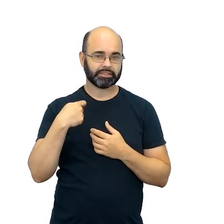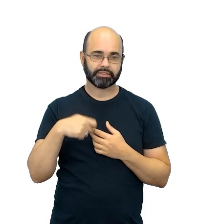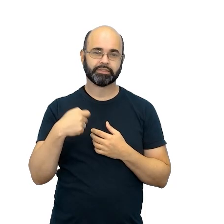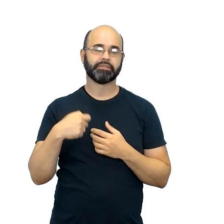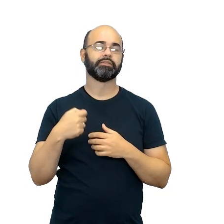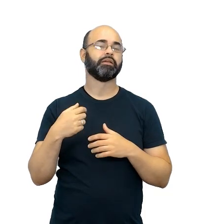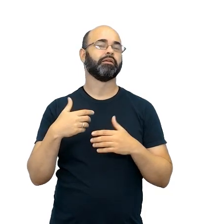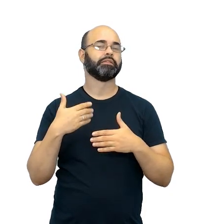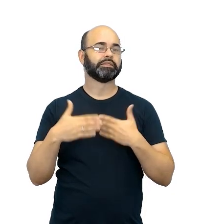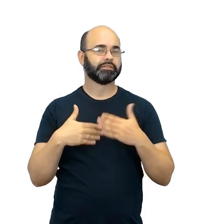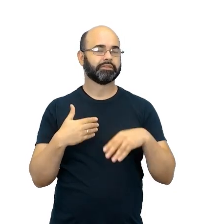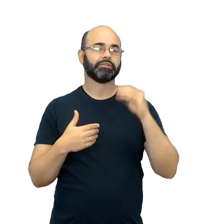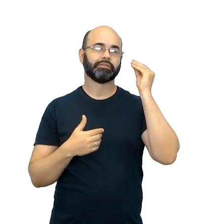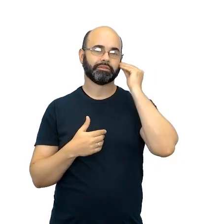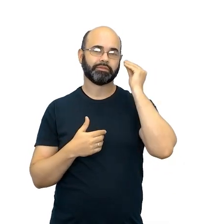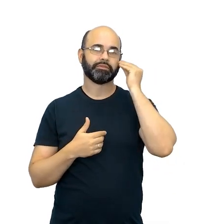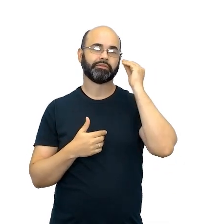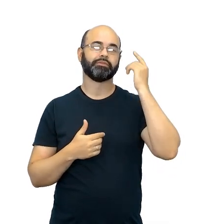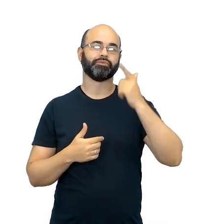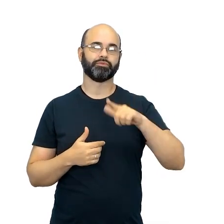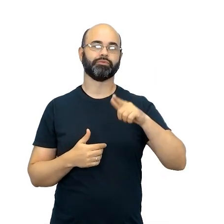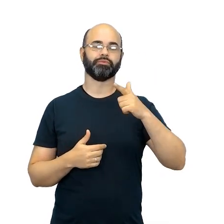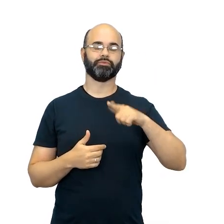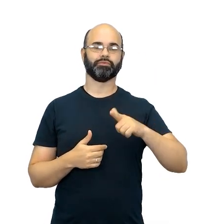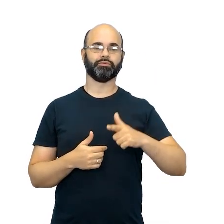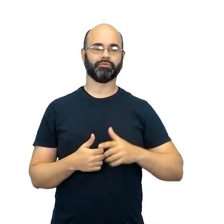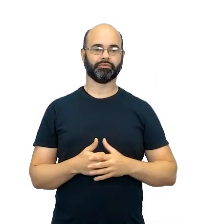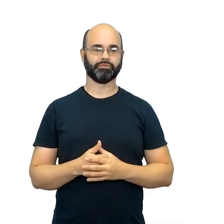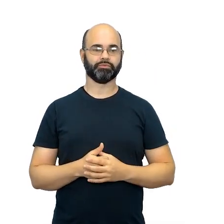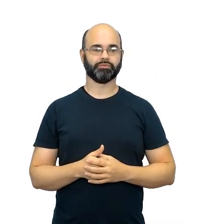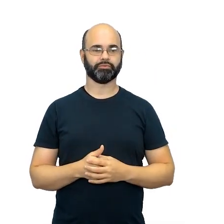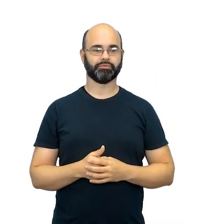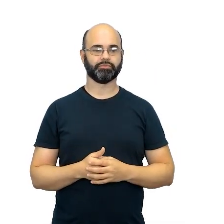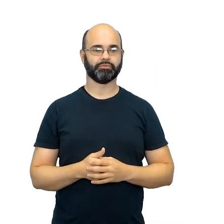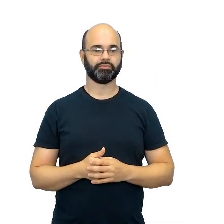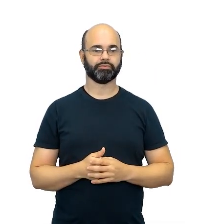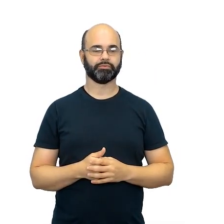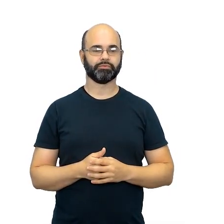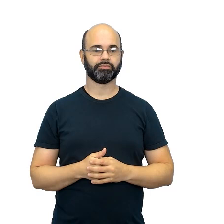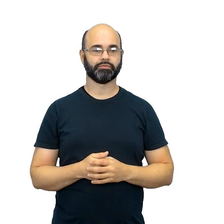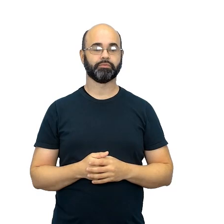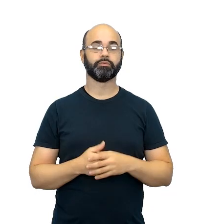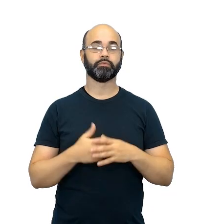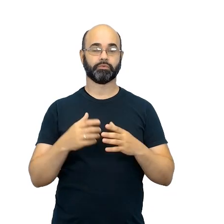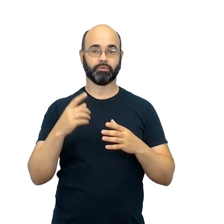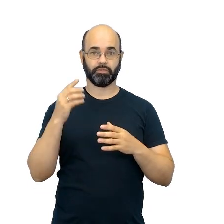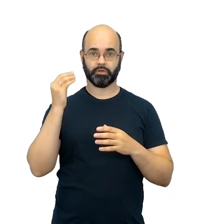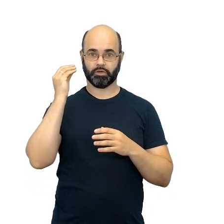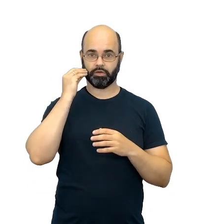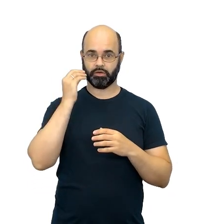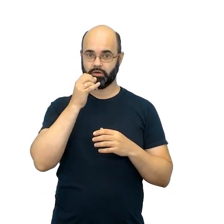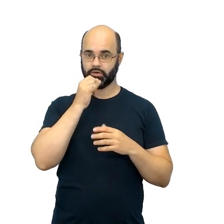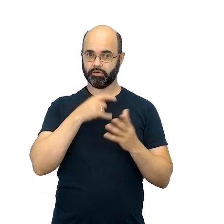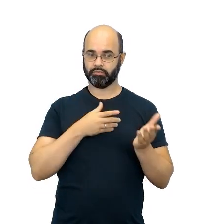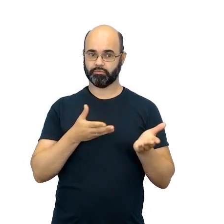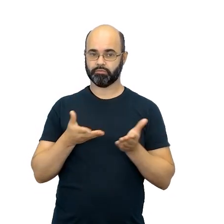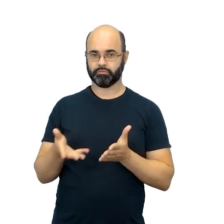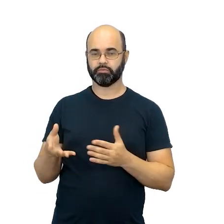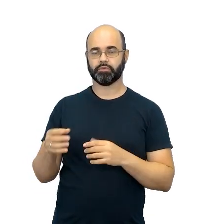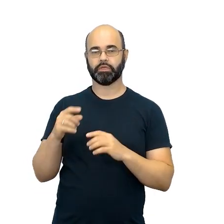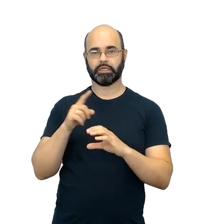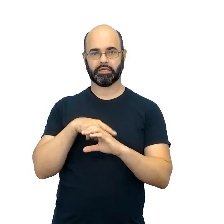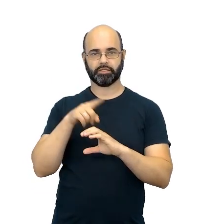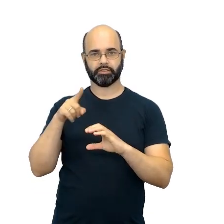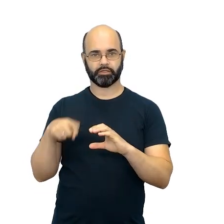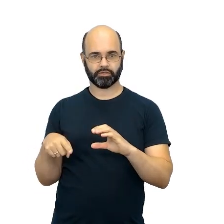pedido anteriormente. Então, de forma direta, né, a gente pode pensar nas etapas do método científico como definir